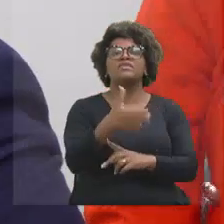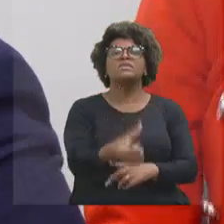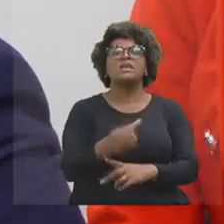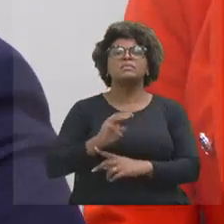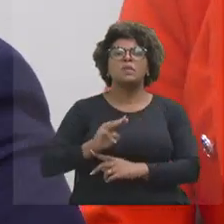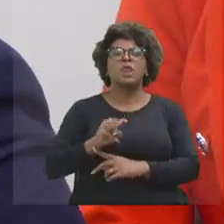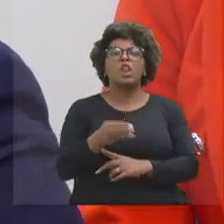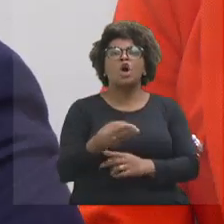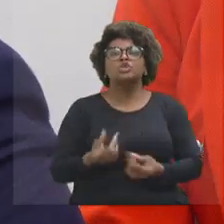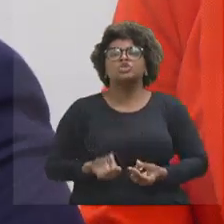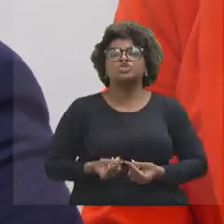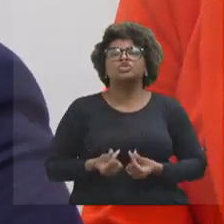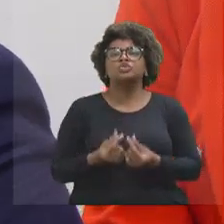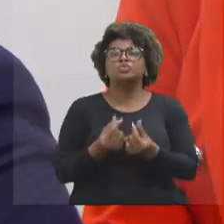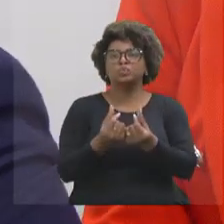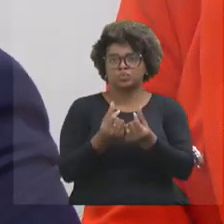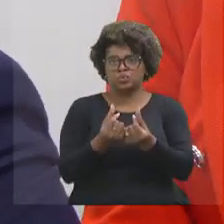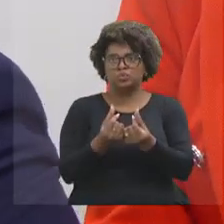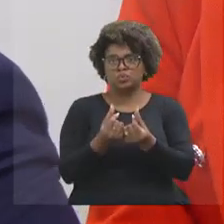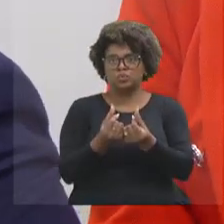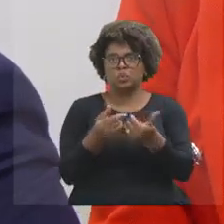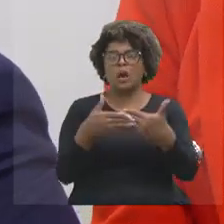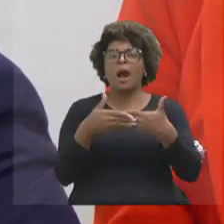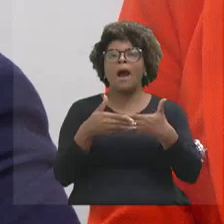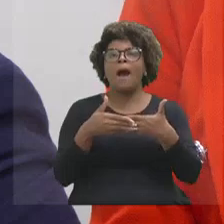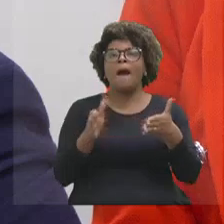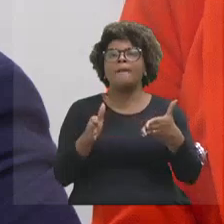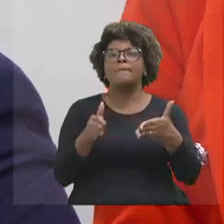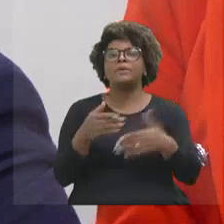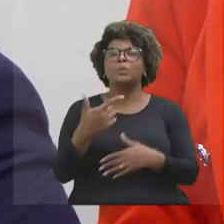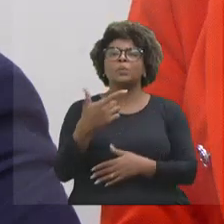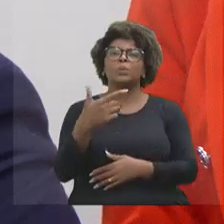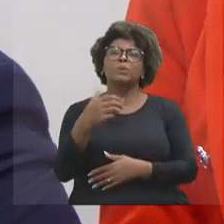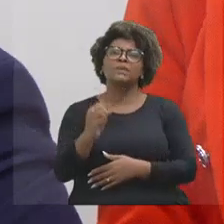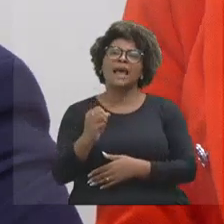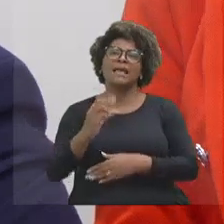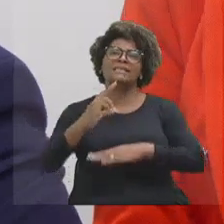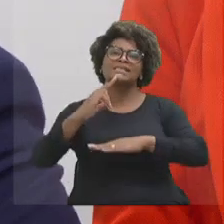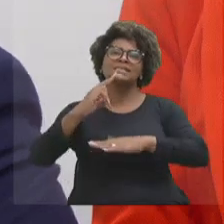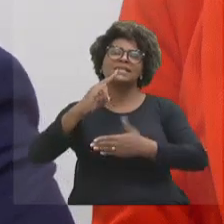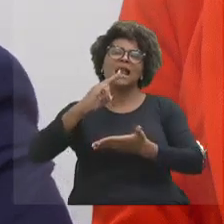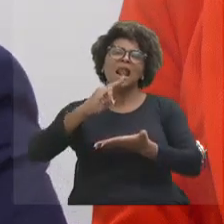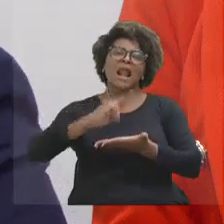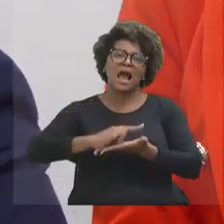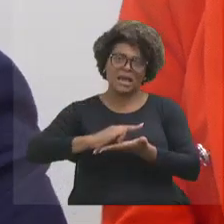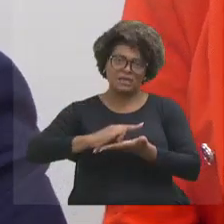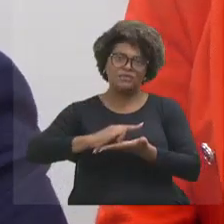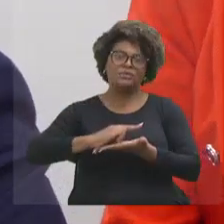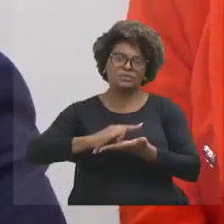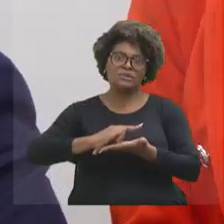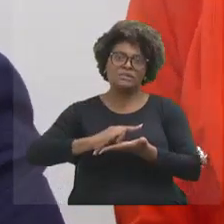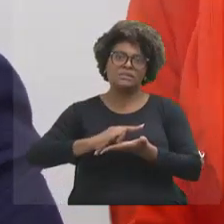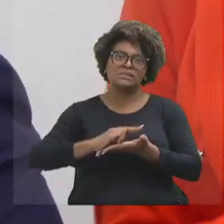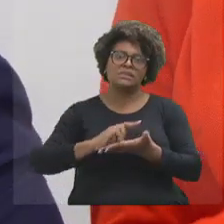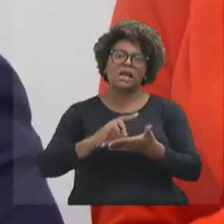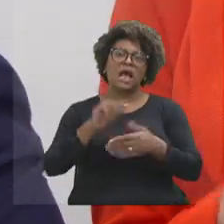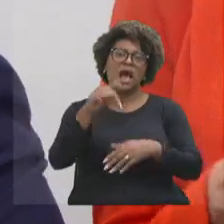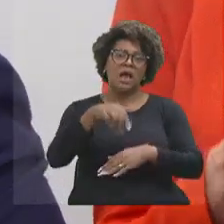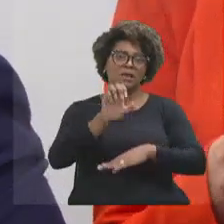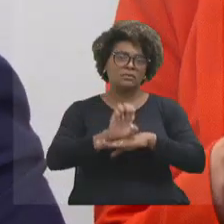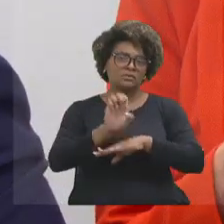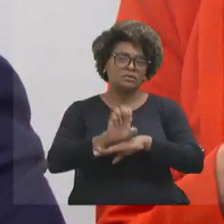abriu a ideia leitos eu acho que é muito pouco perto do que a gente tá vendo no estado de Minas Gerais em 2020